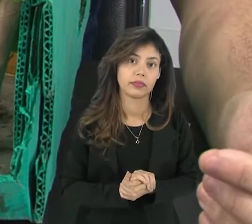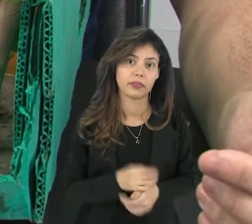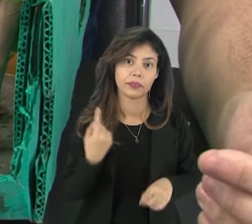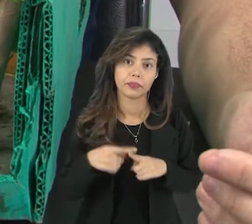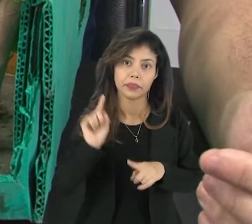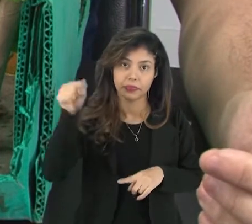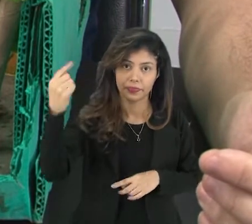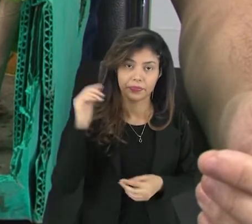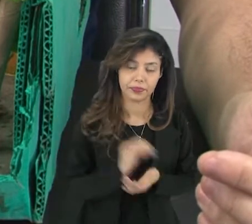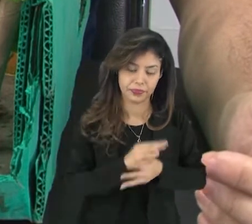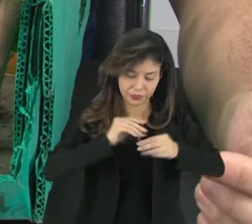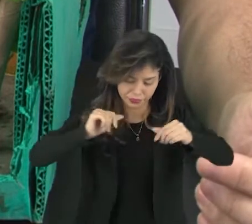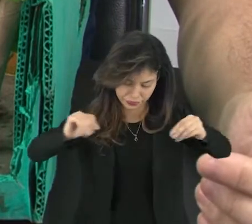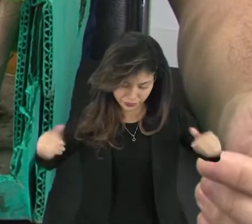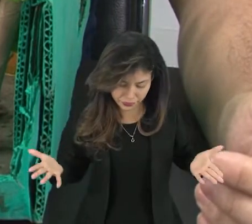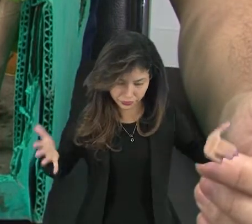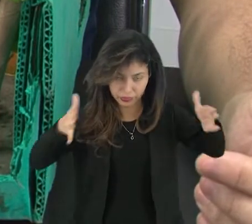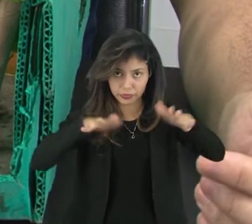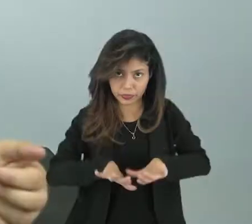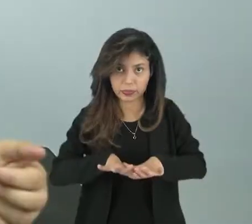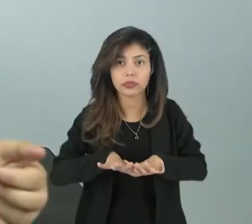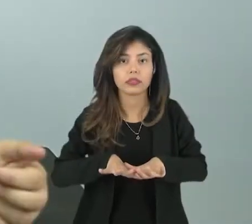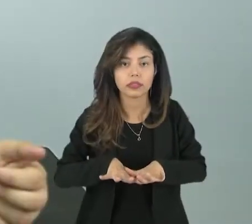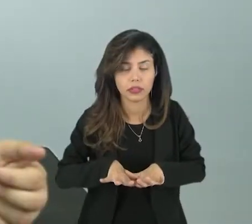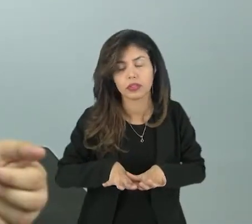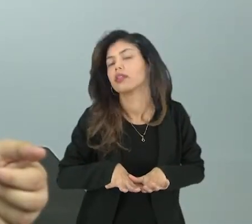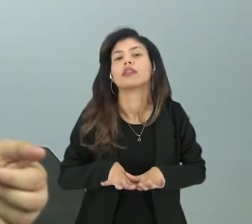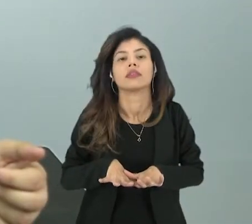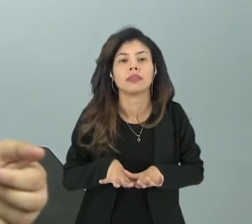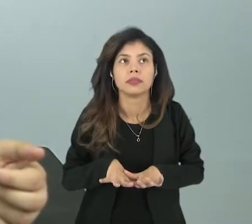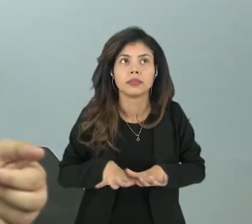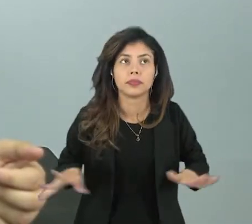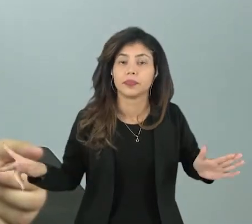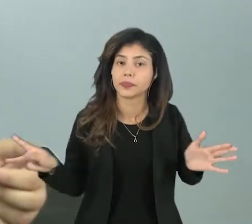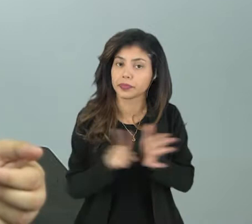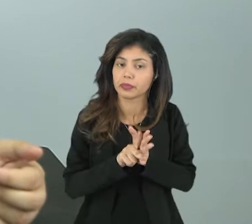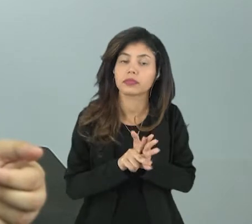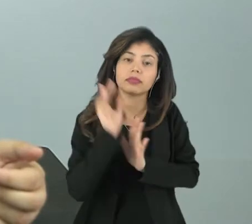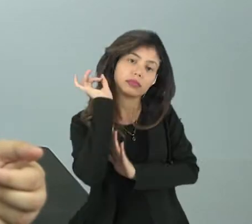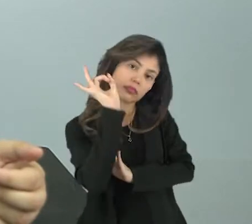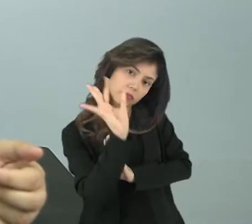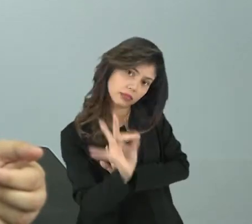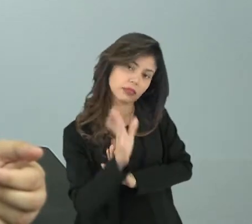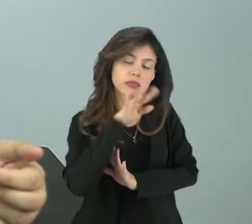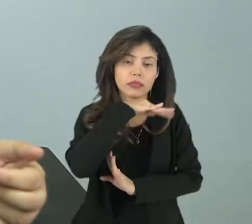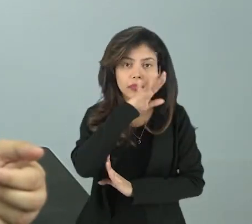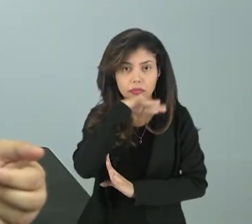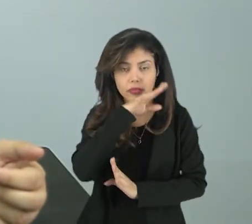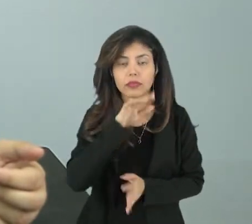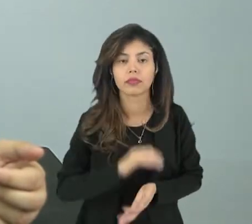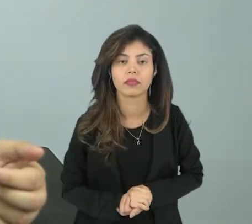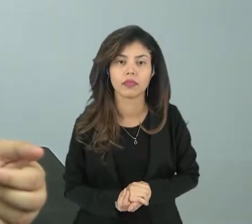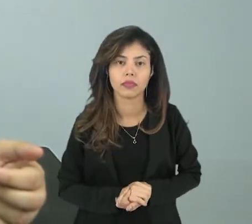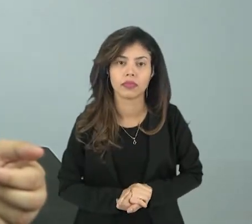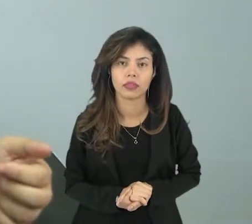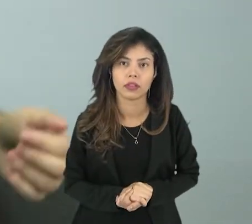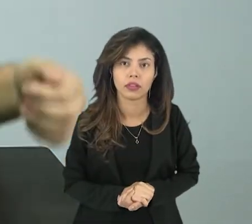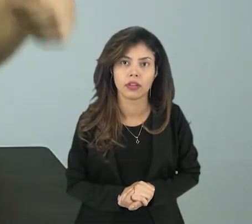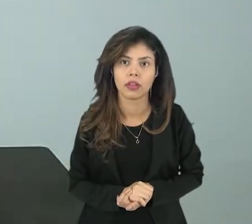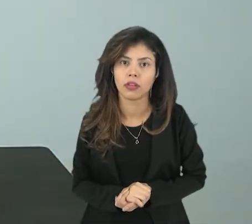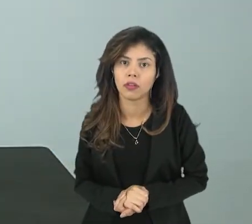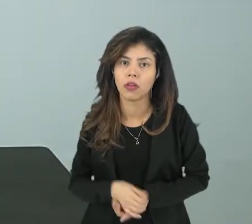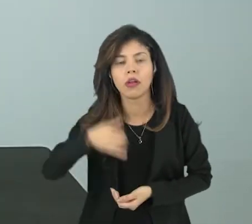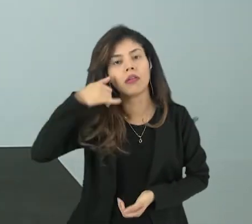vai lá, planta, coloca, né, tem o capim certo para cada animal, né? Para os animais,